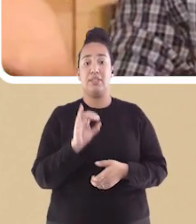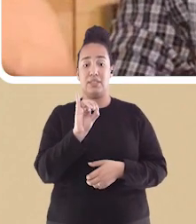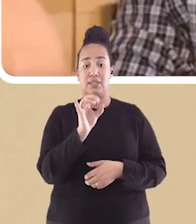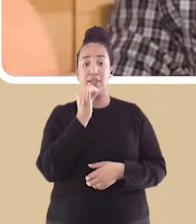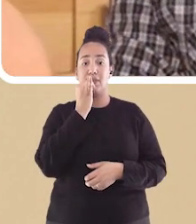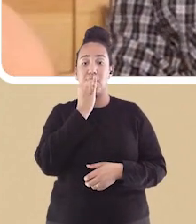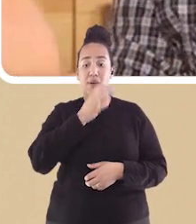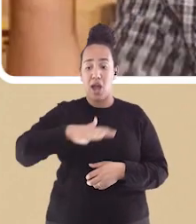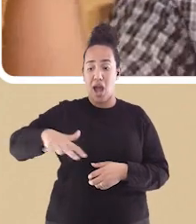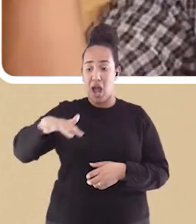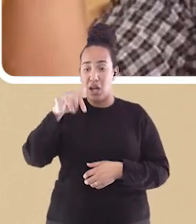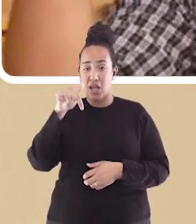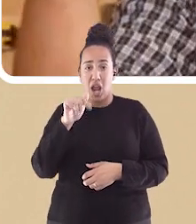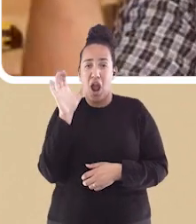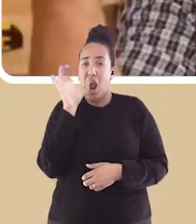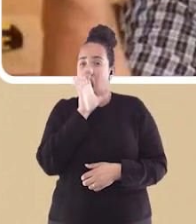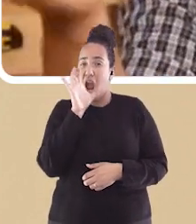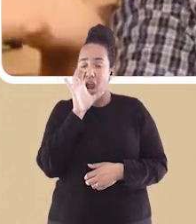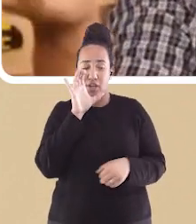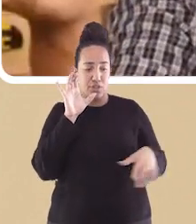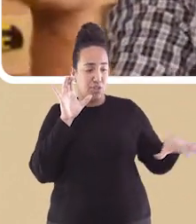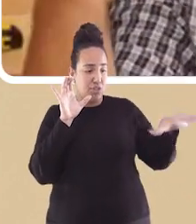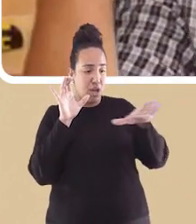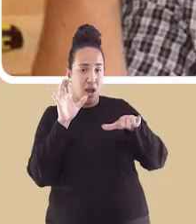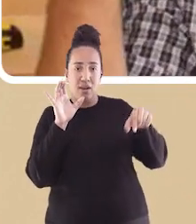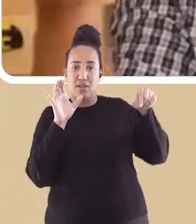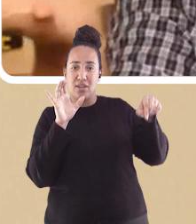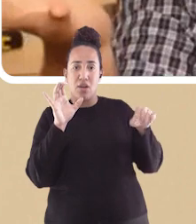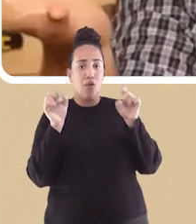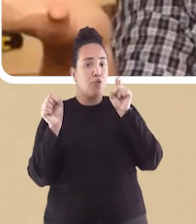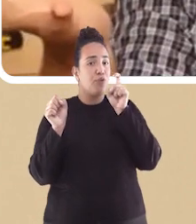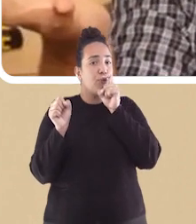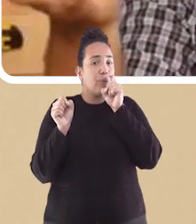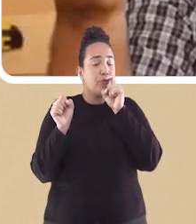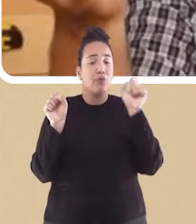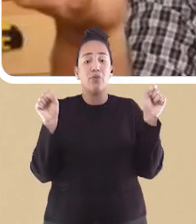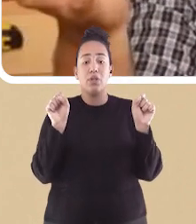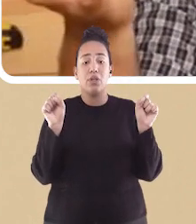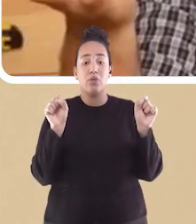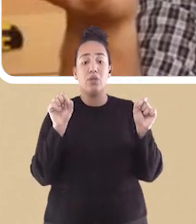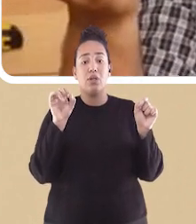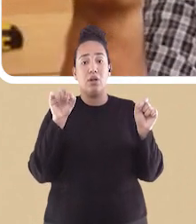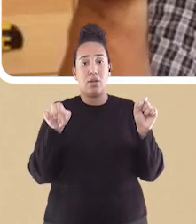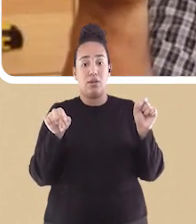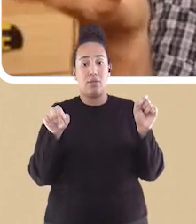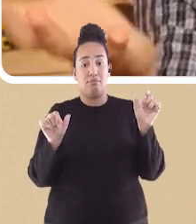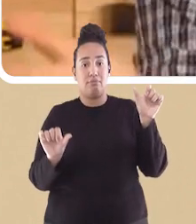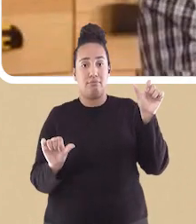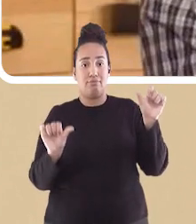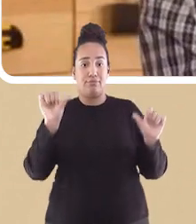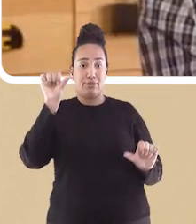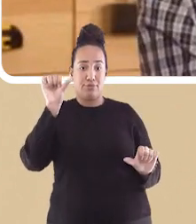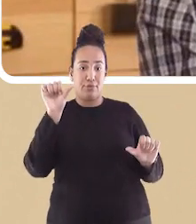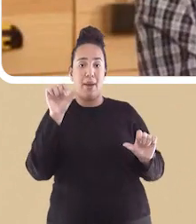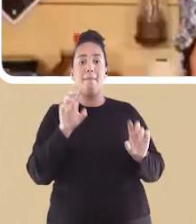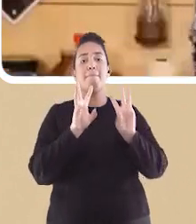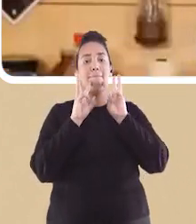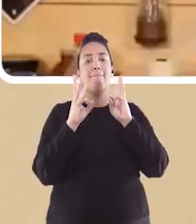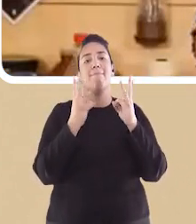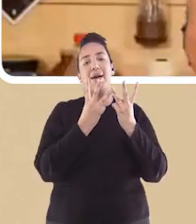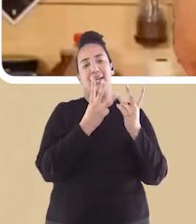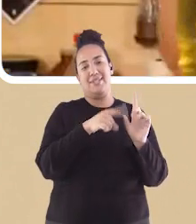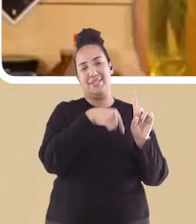espaço cheio de ar quente e outro espaço idêntico do mesmo tamanho cheio de ar frio, o que tiver com ar frio vai ter mais